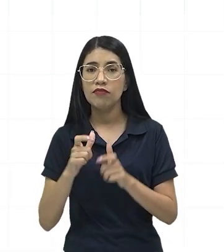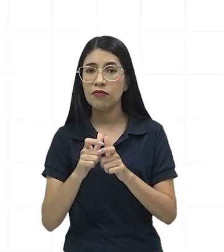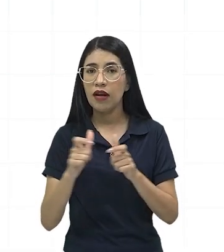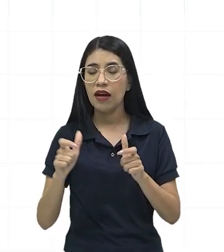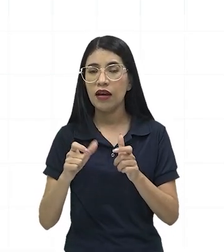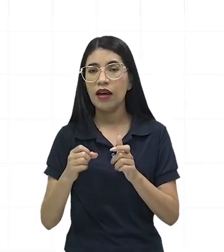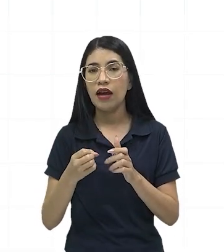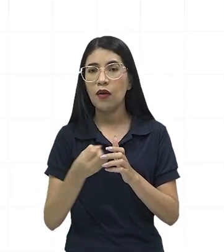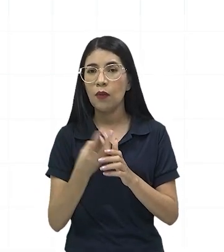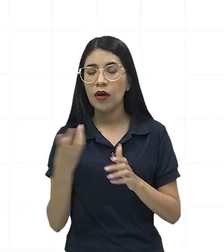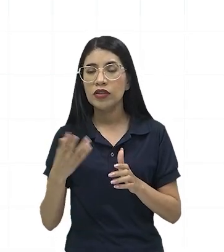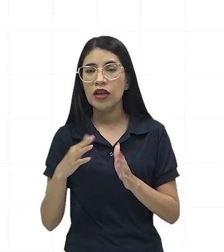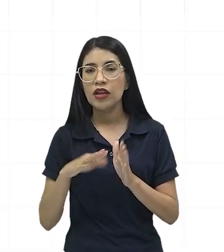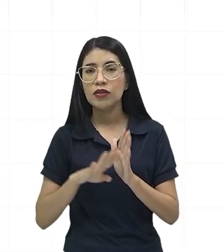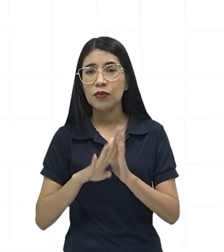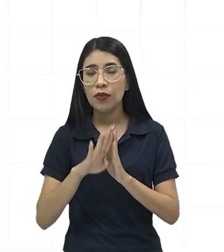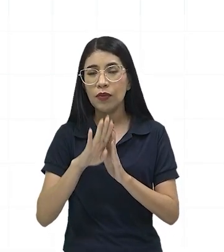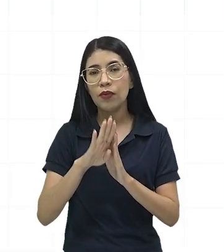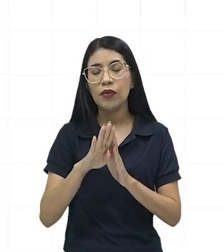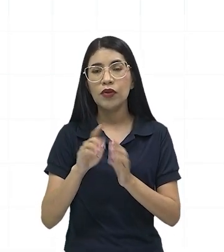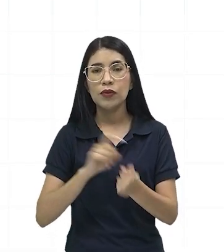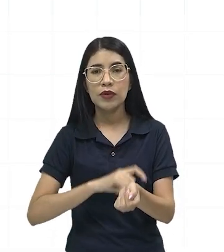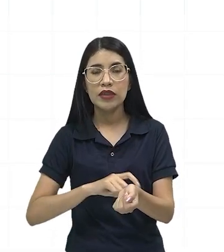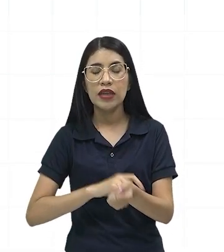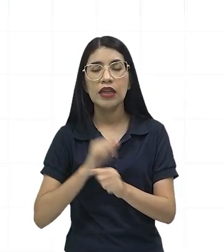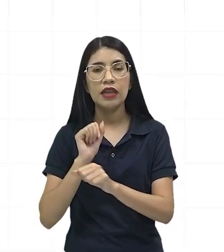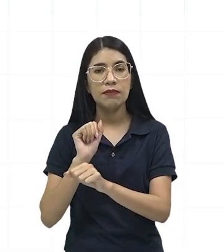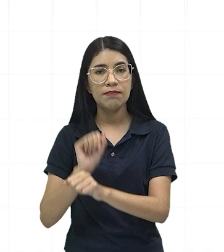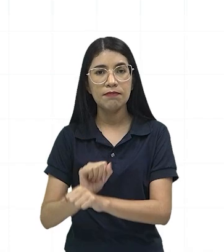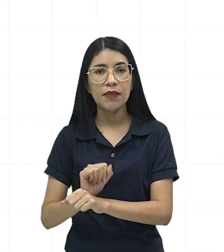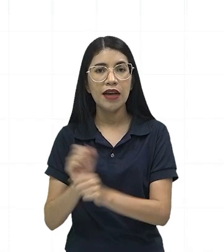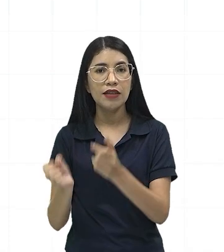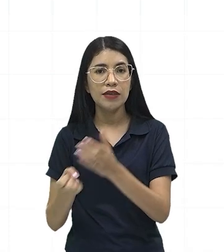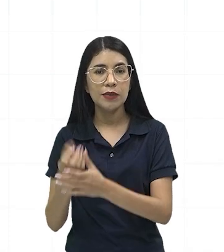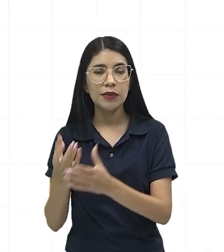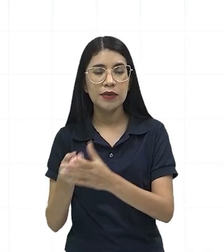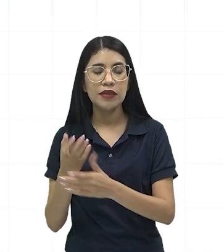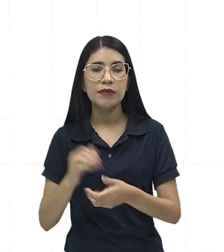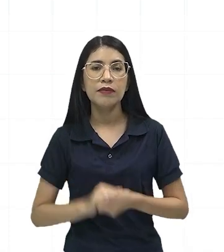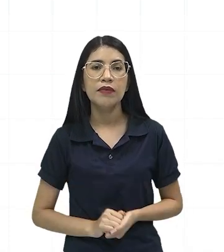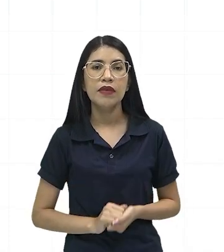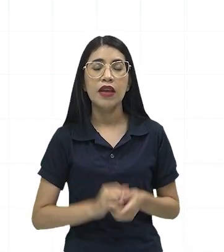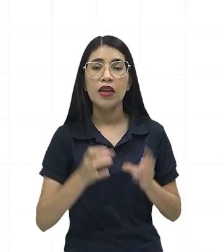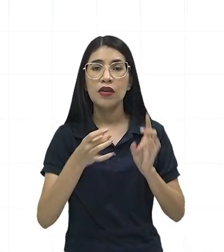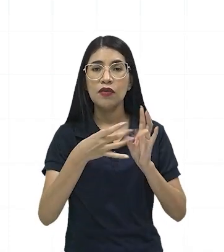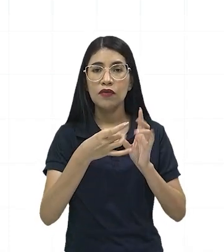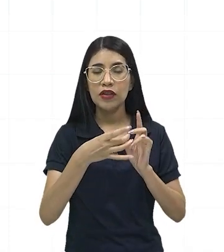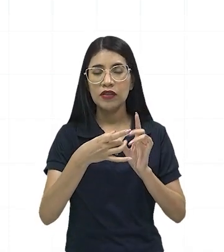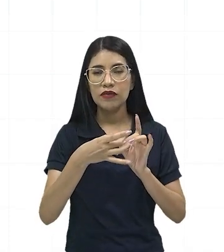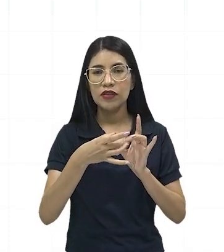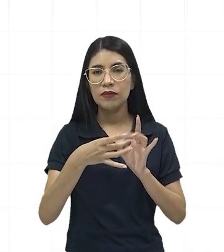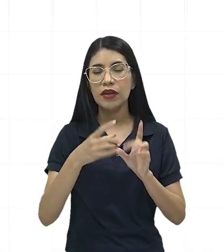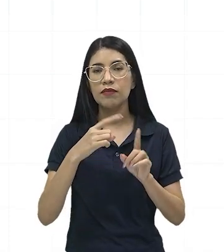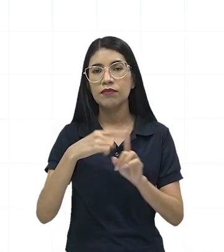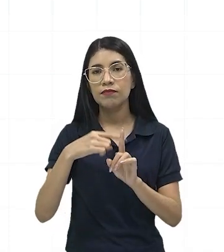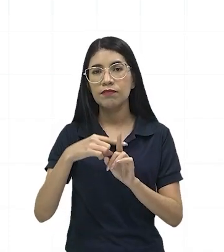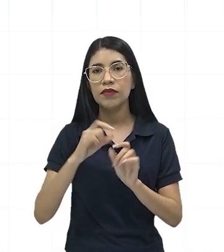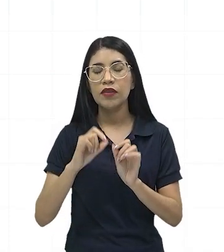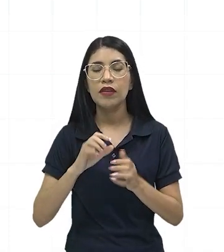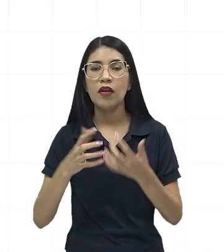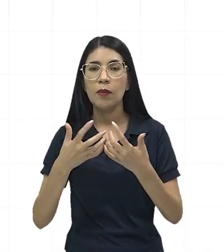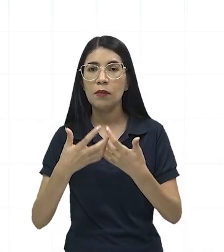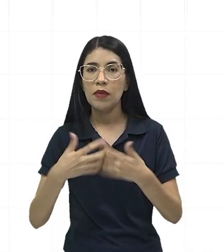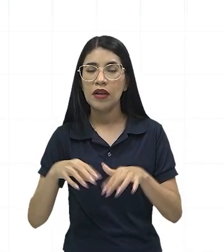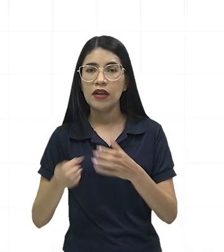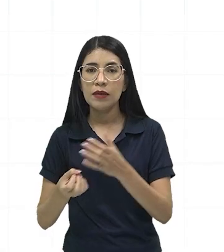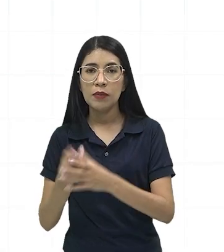desse hormônio no sangue. Então tem muito. Vamos parar, né? O feedback negativo. Feedback positivo é o